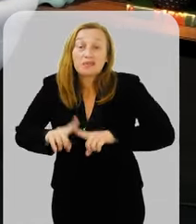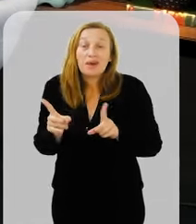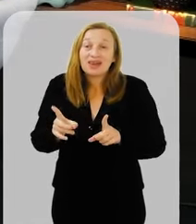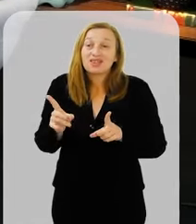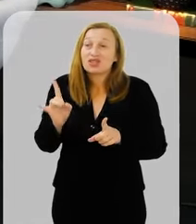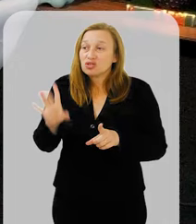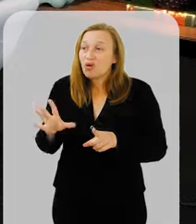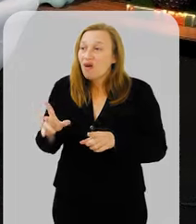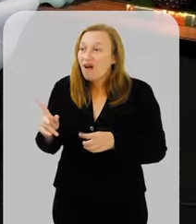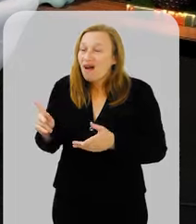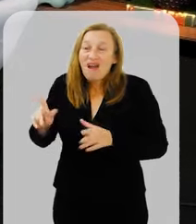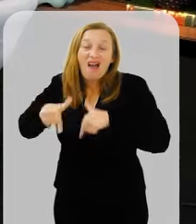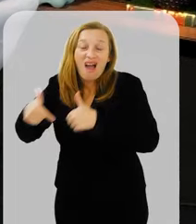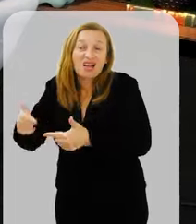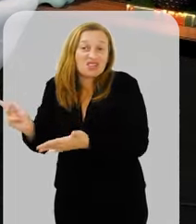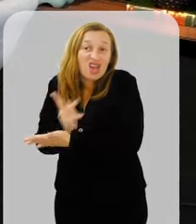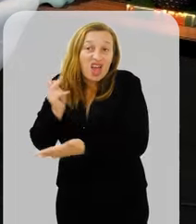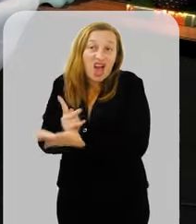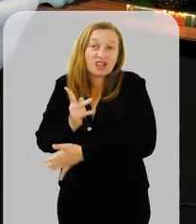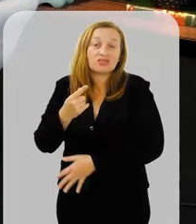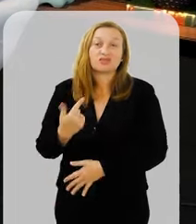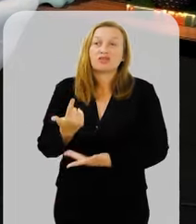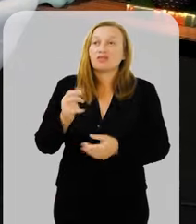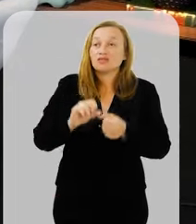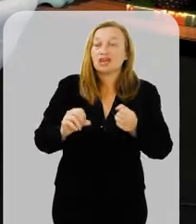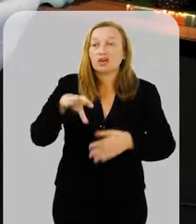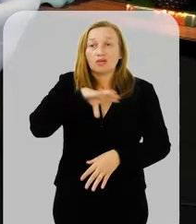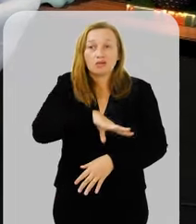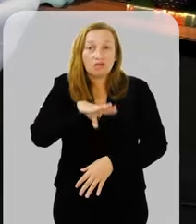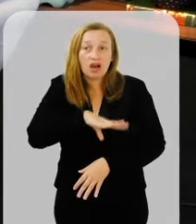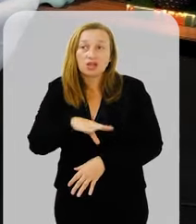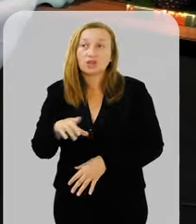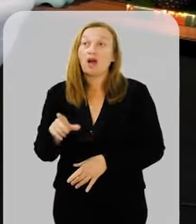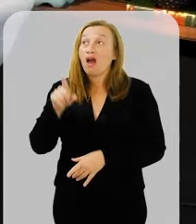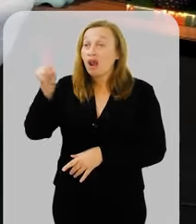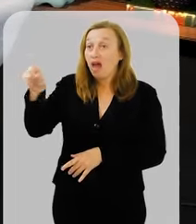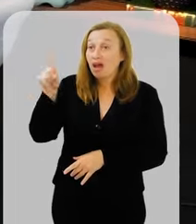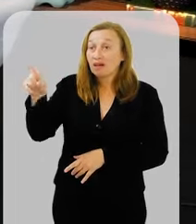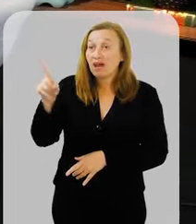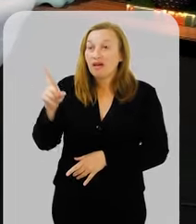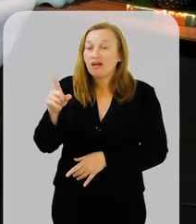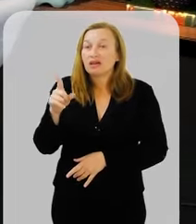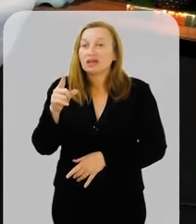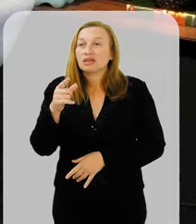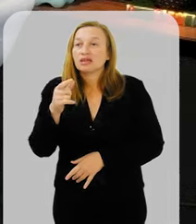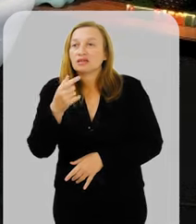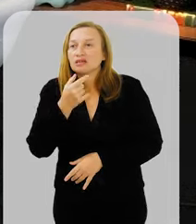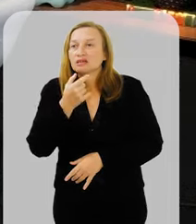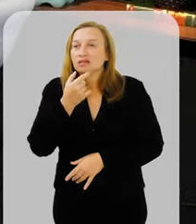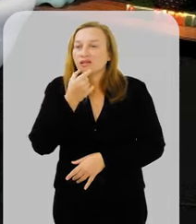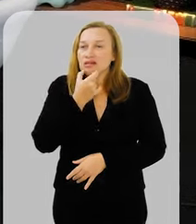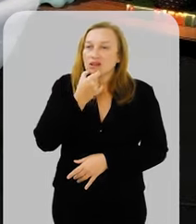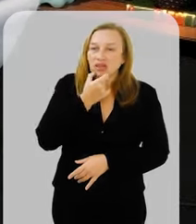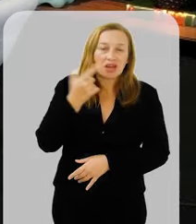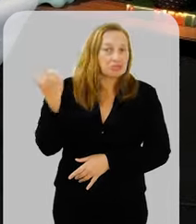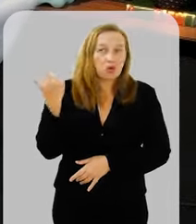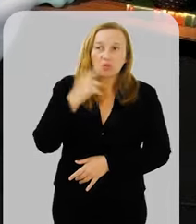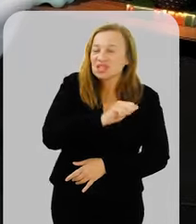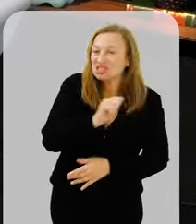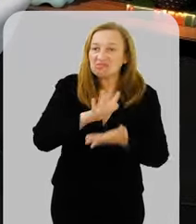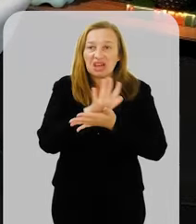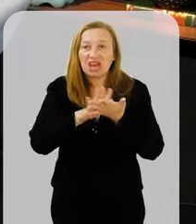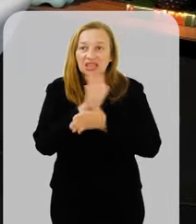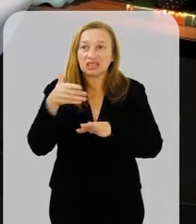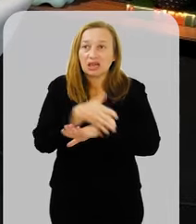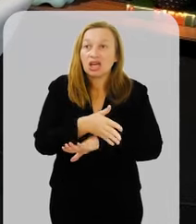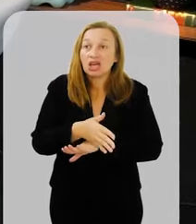fazem coisa errada. Né? A prova é isso aí que fizeram com o Vasco na Bélgica. Tentaram entrar na Inglaterra, não conseguiram. Rui, diga. Rui,